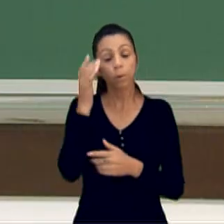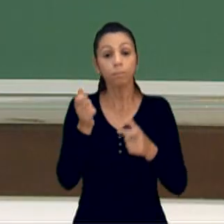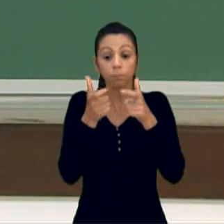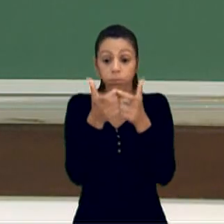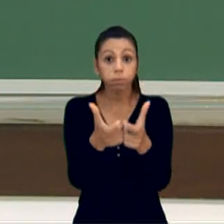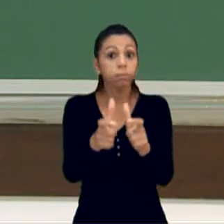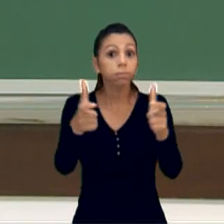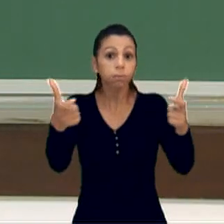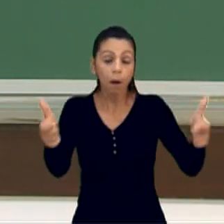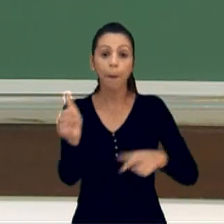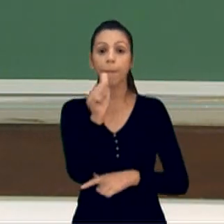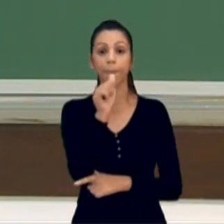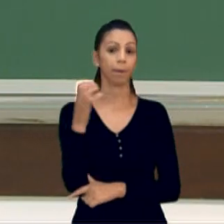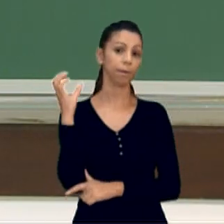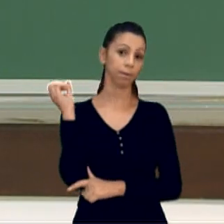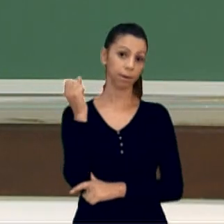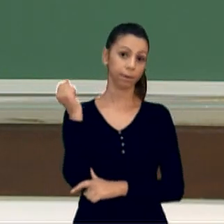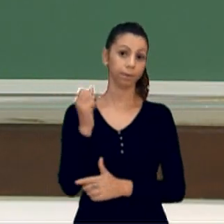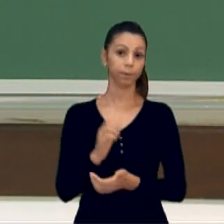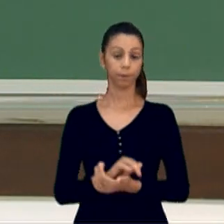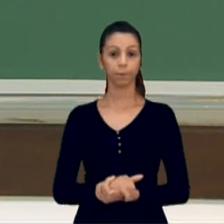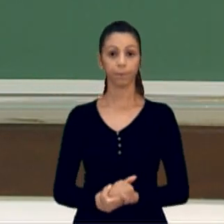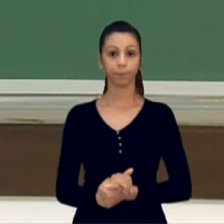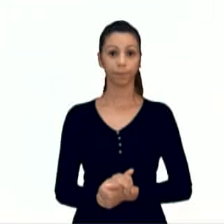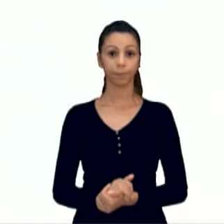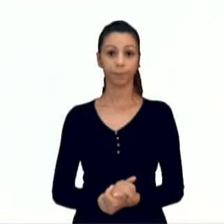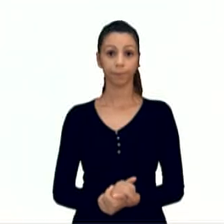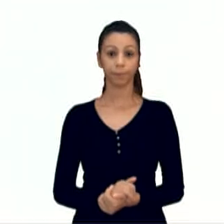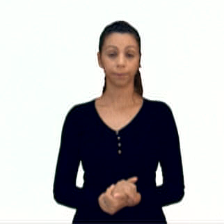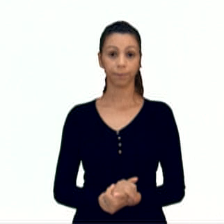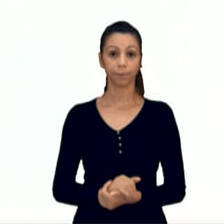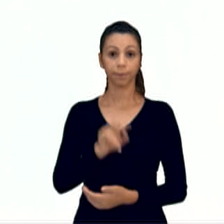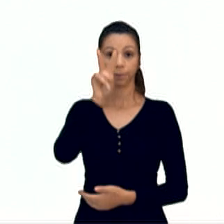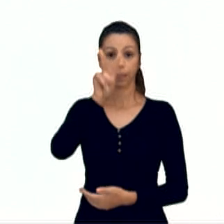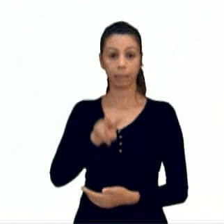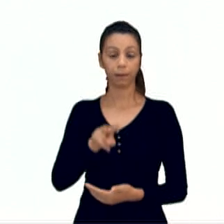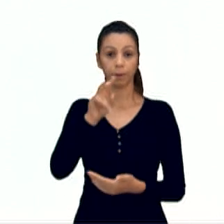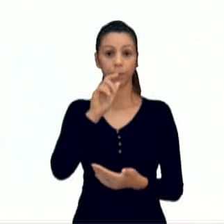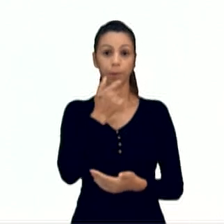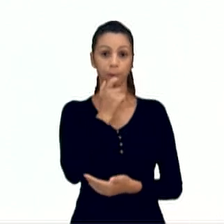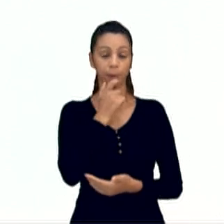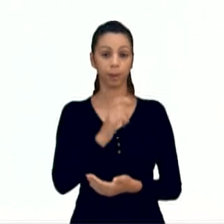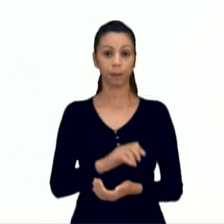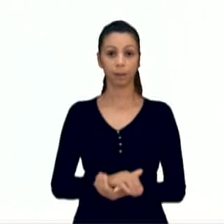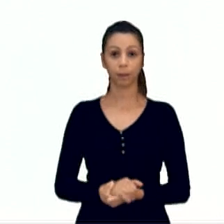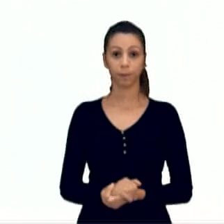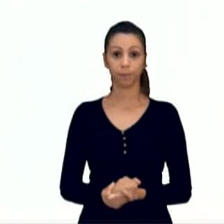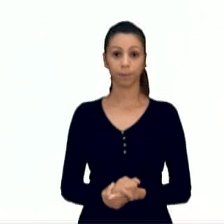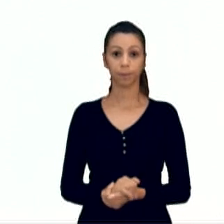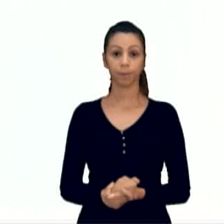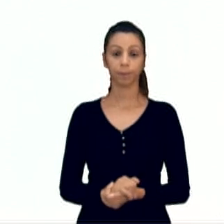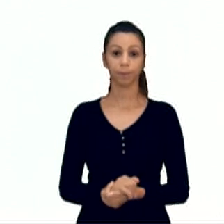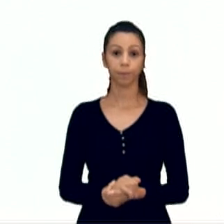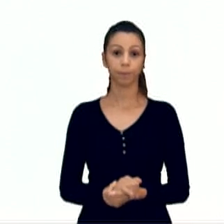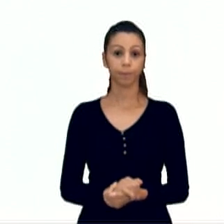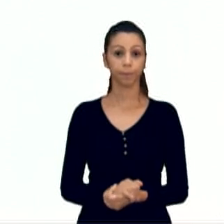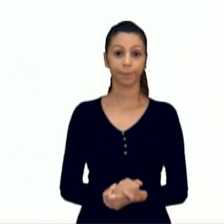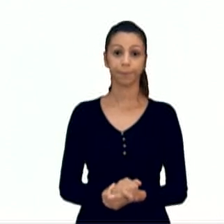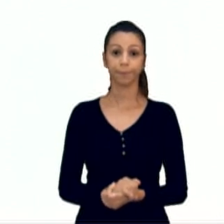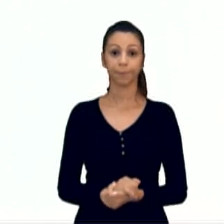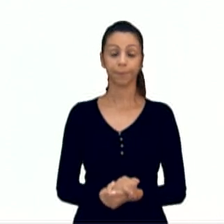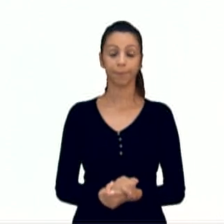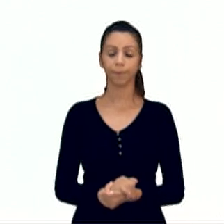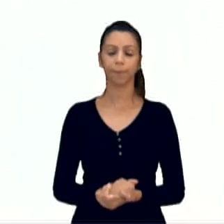leite. E agora, number 4. What is the meaning of may in the advertisement? Qual que é